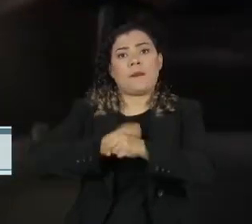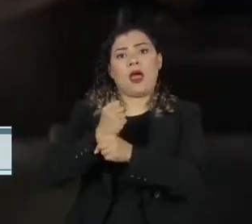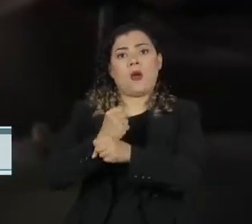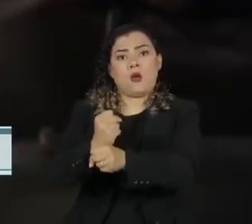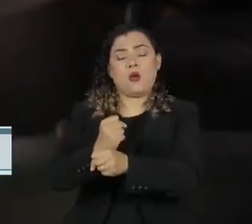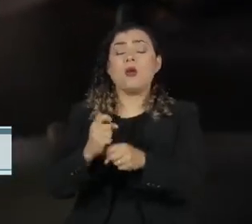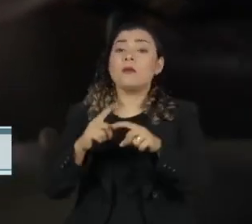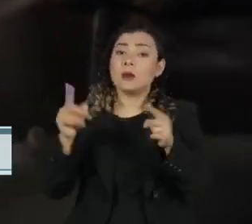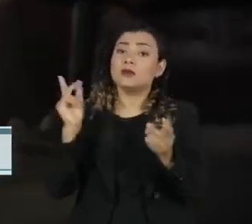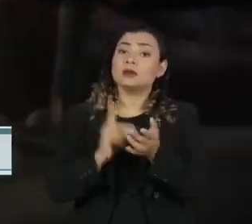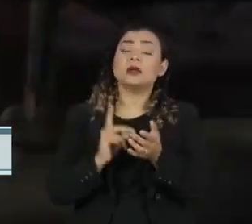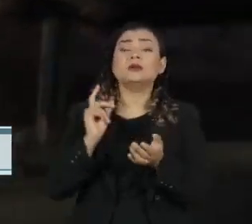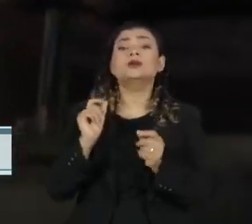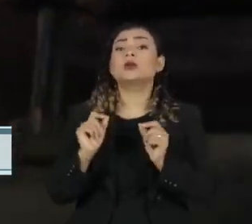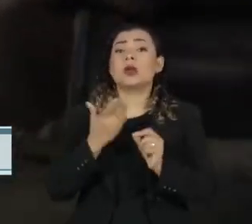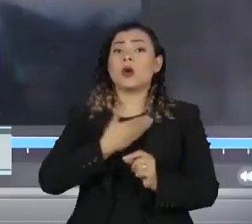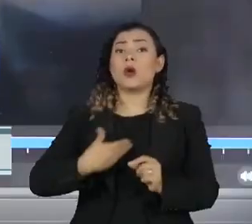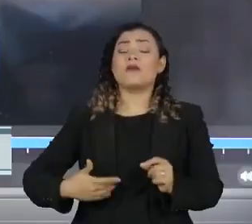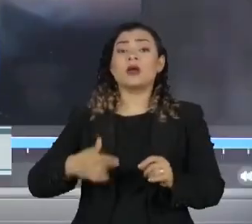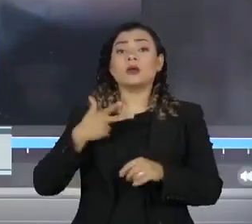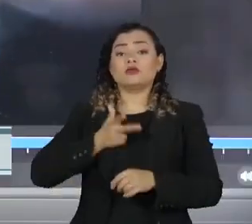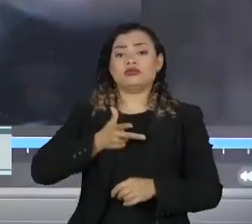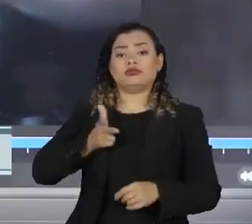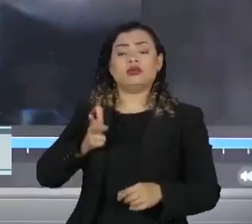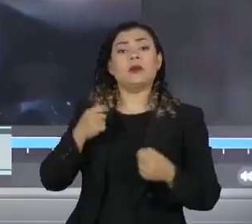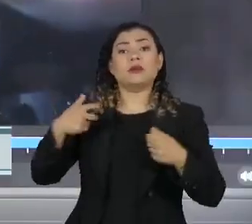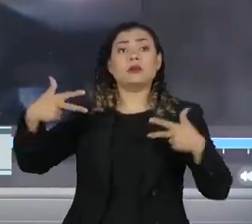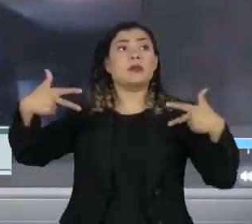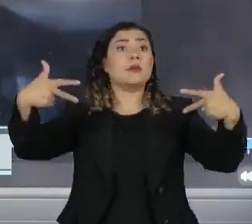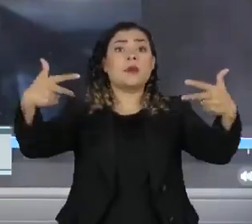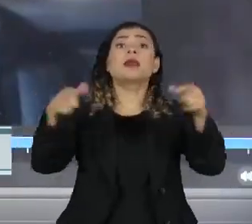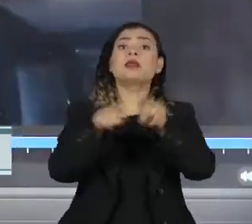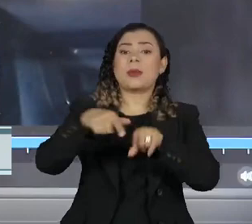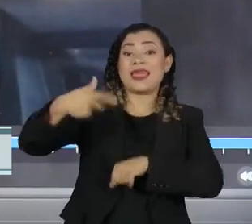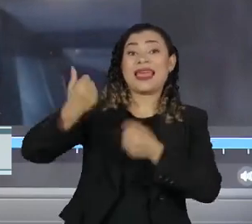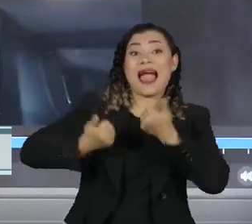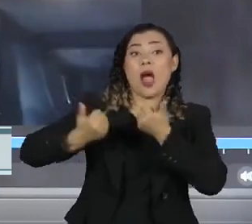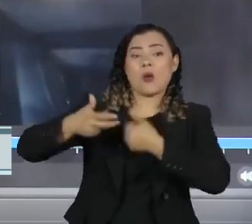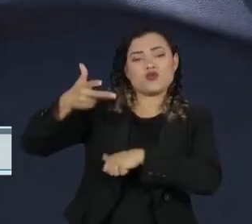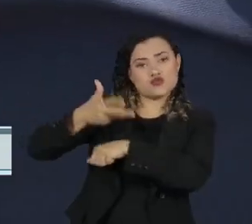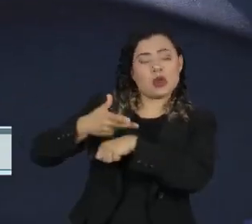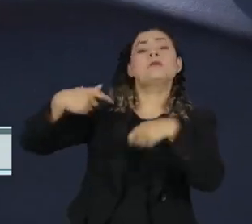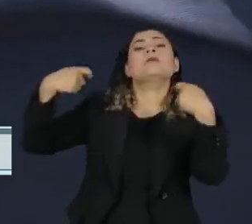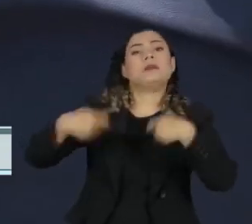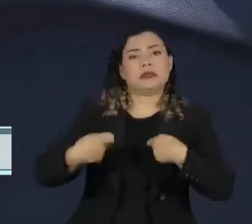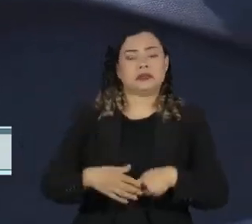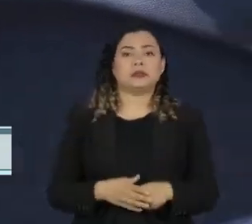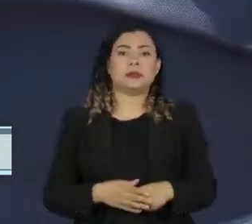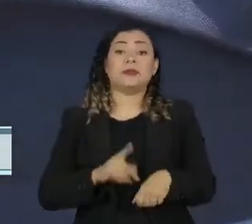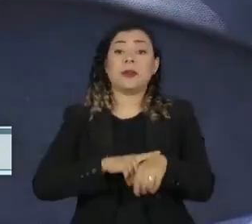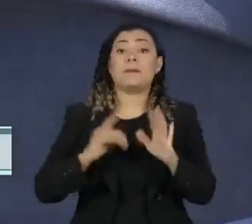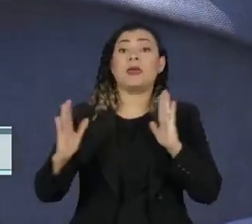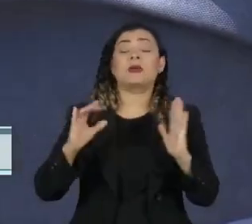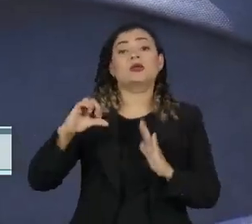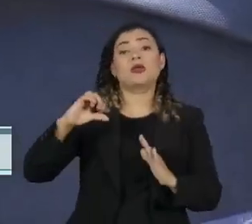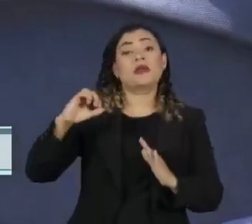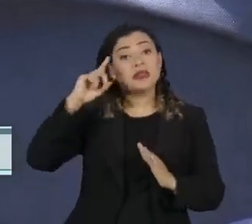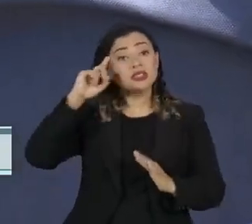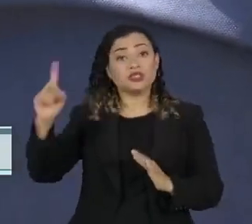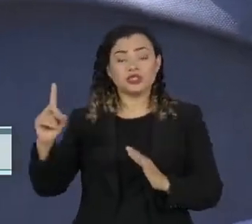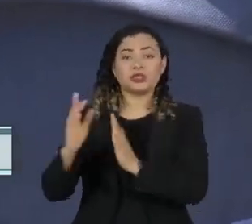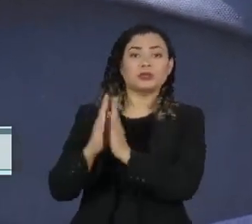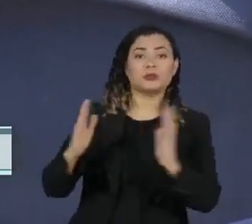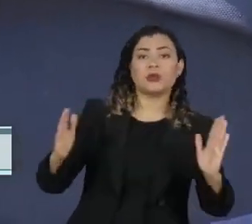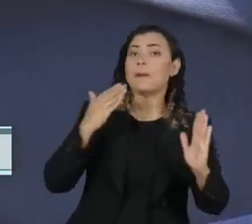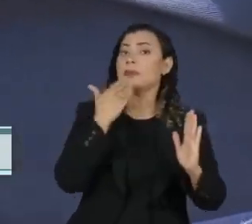a liminar pede ainda que o Governo está em câmeras de vigilância nos veículos da polícia militar foi dado um prazo de 90 dias para